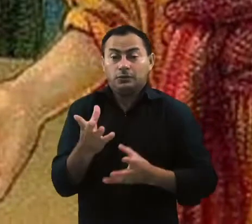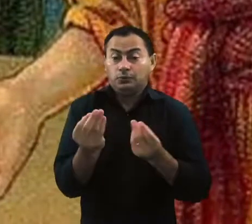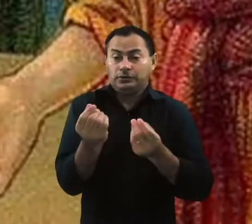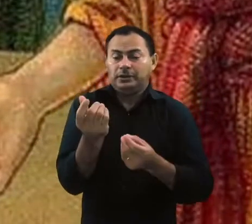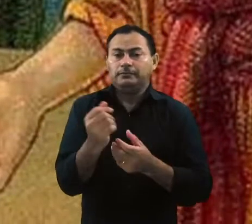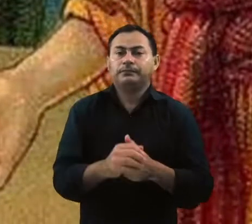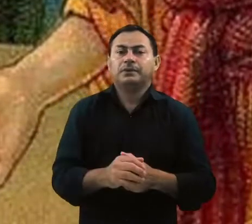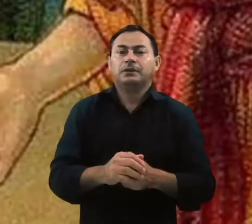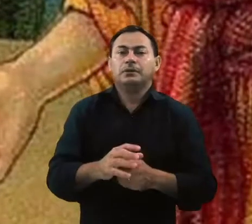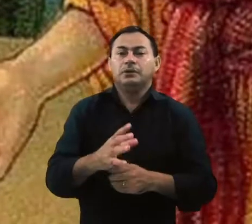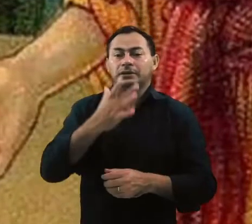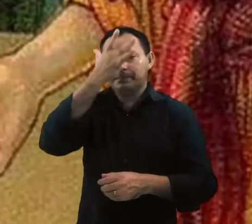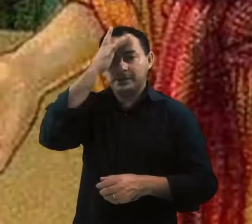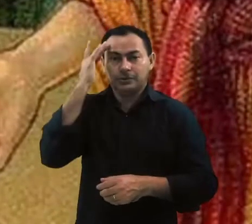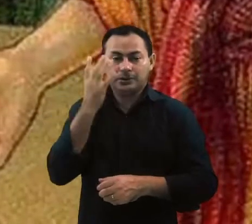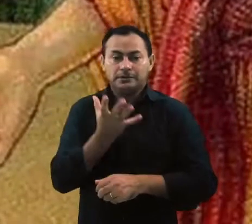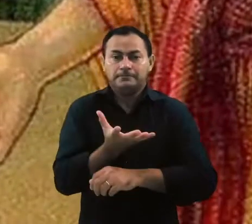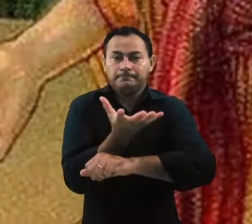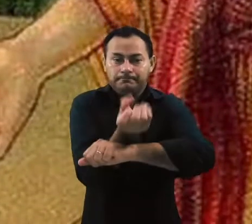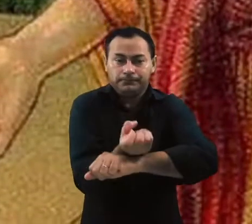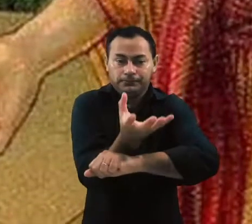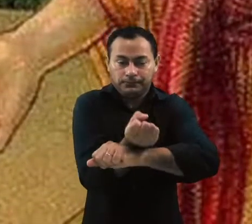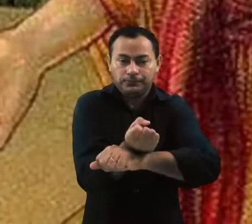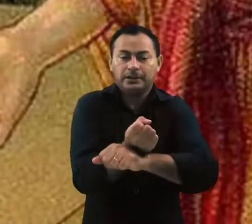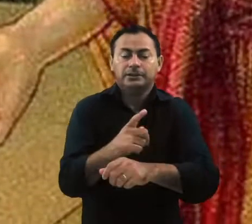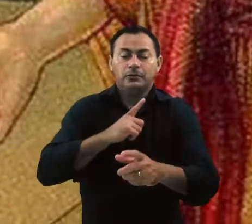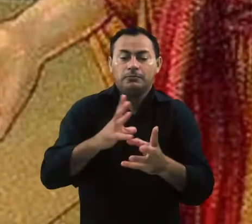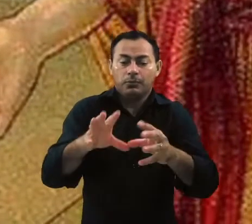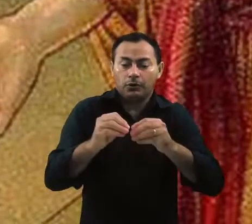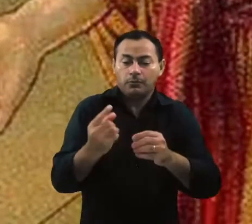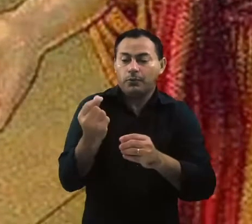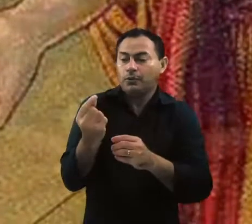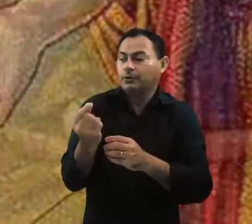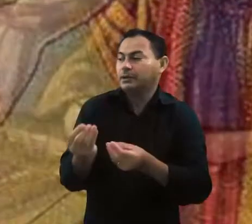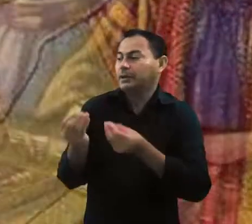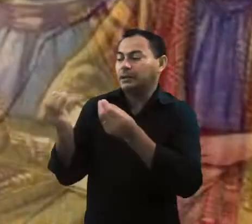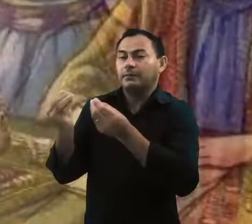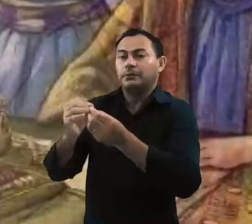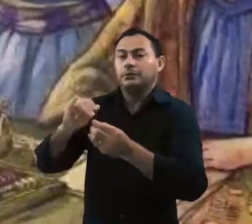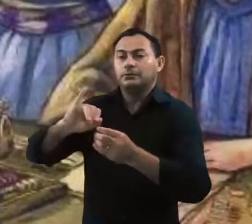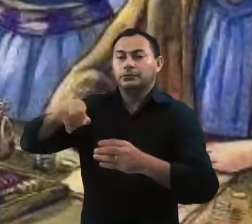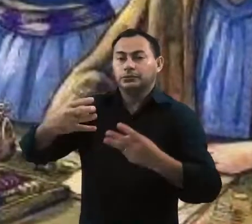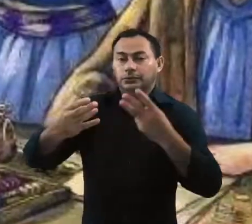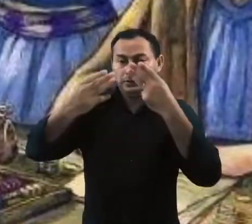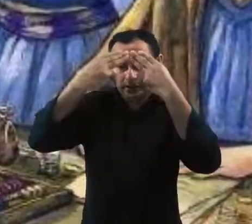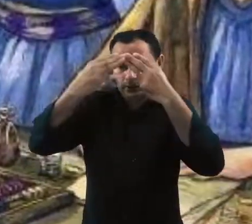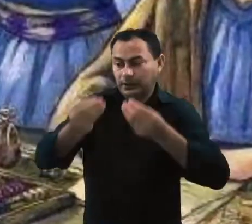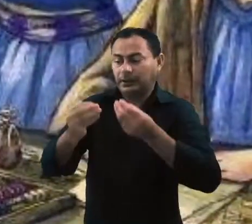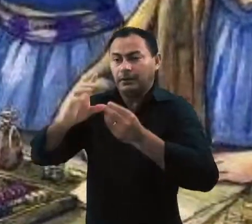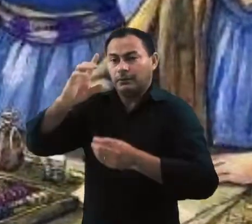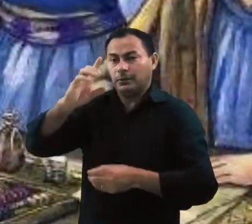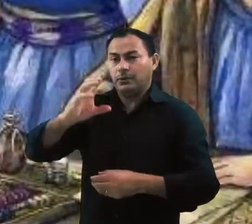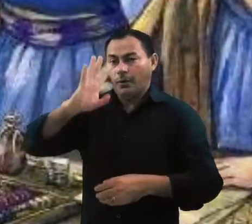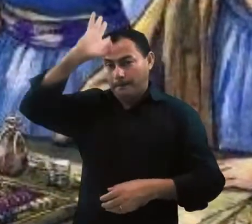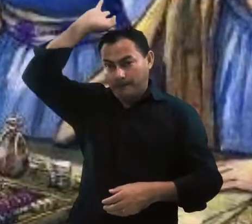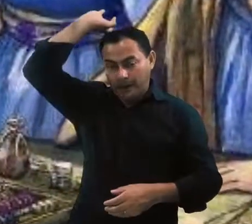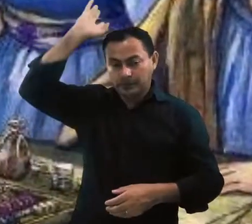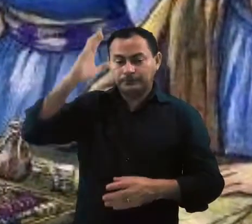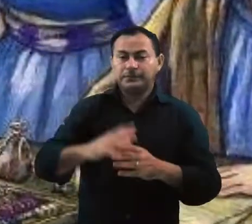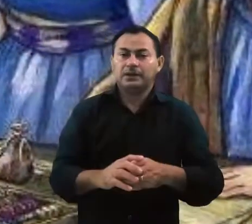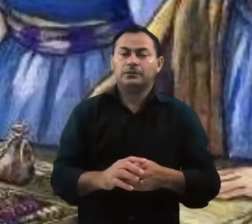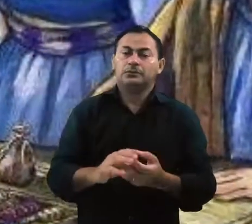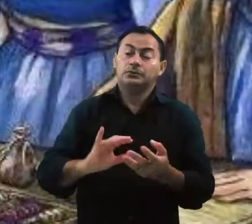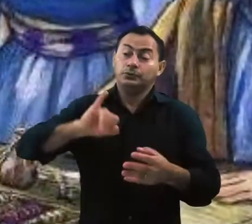os publicanos retinho para eles uma parte do dinheiro que recolhido dos judeus para os romanos como publicamos